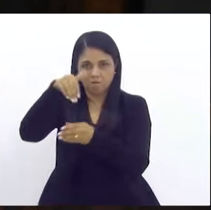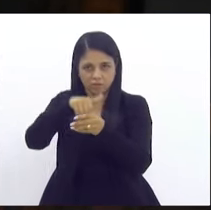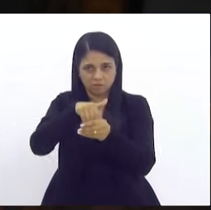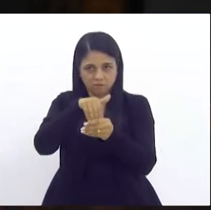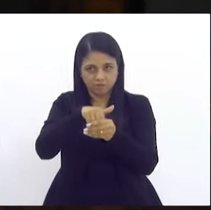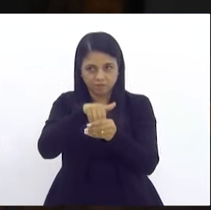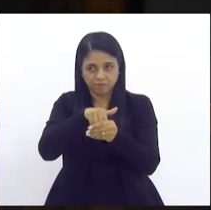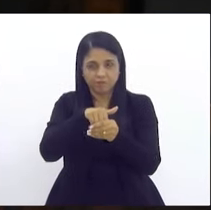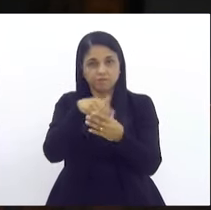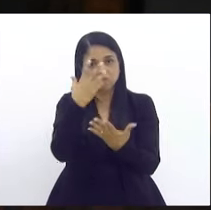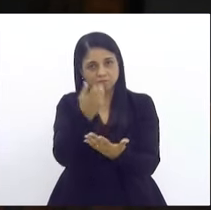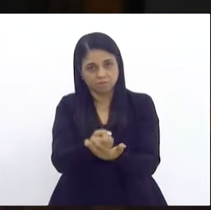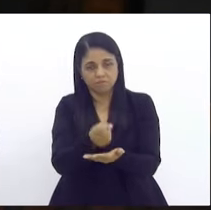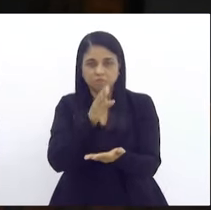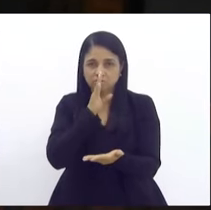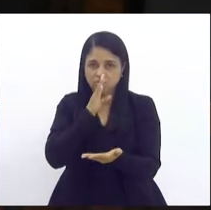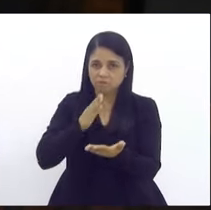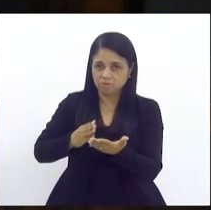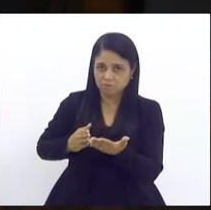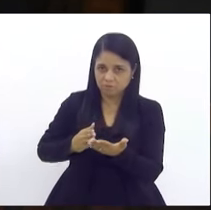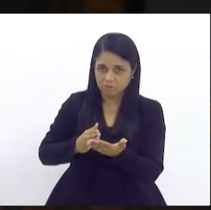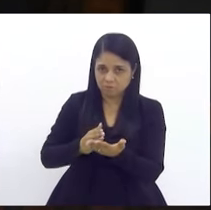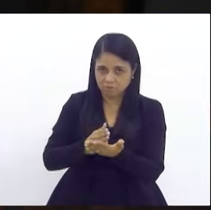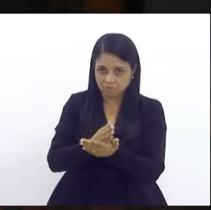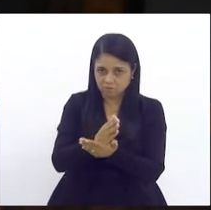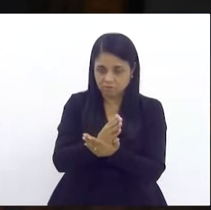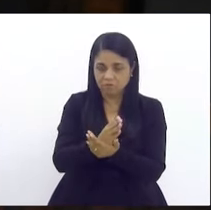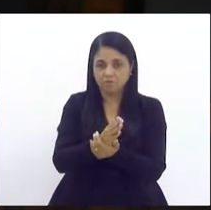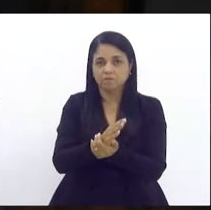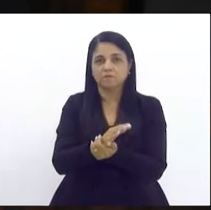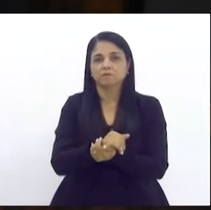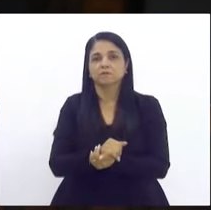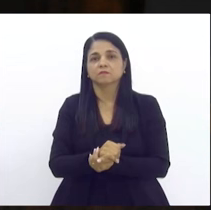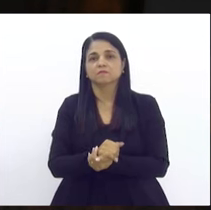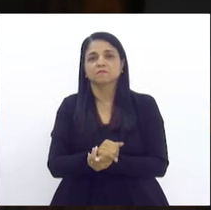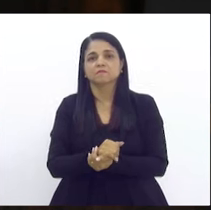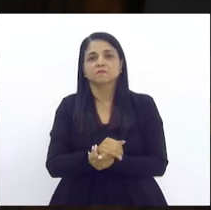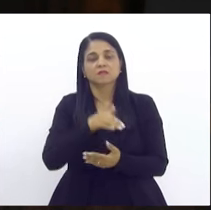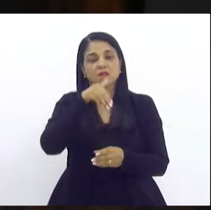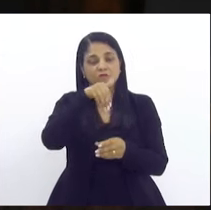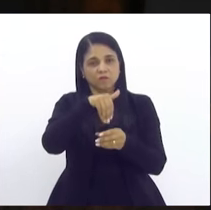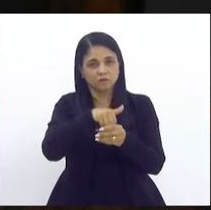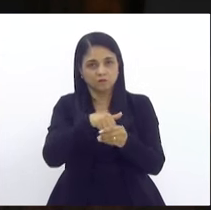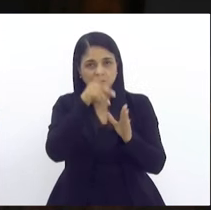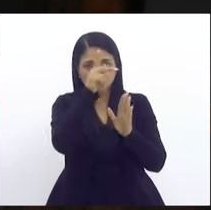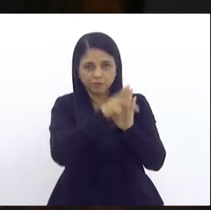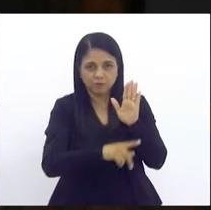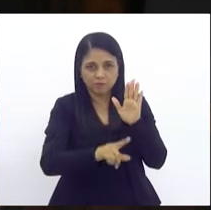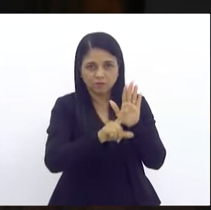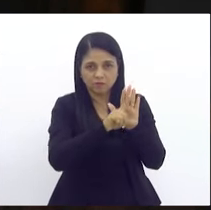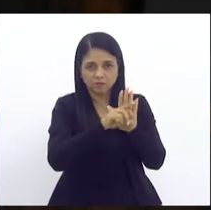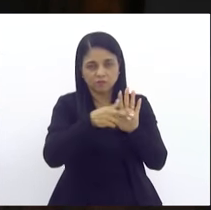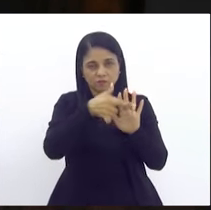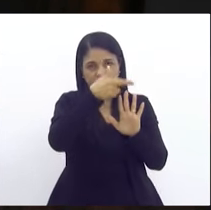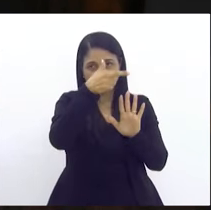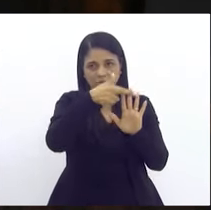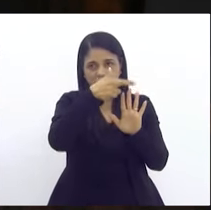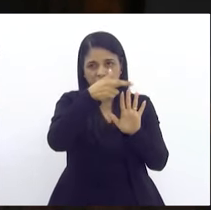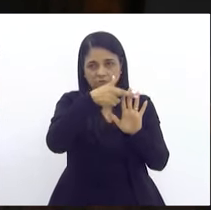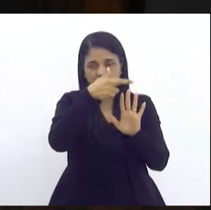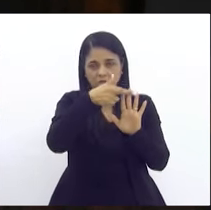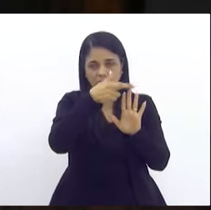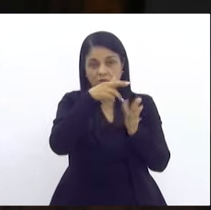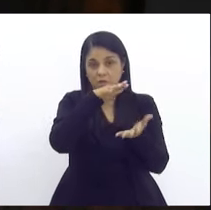Os senhores que aprovam permaneçam como estão. Aprovado em votação os projetos de resolução